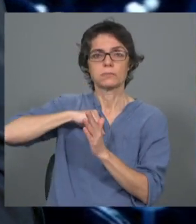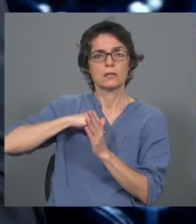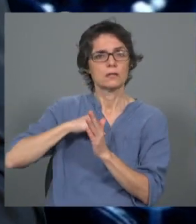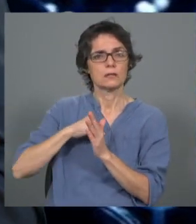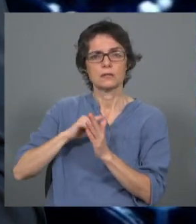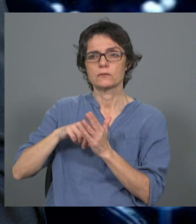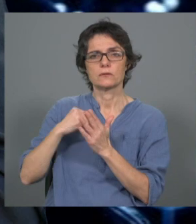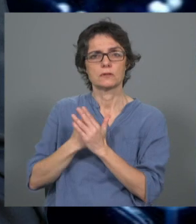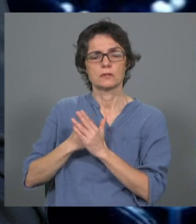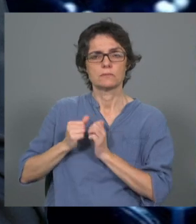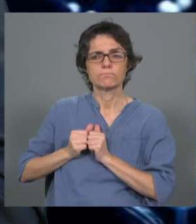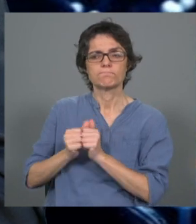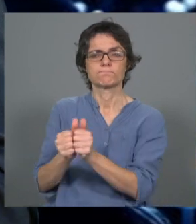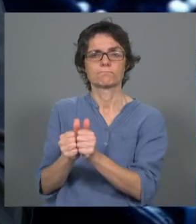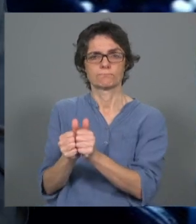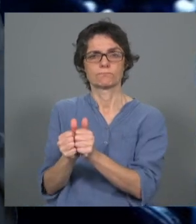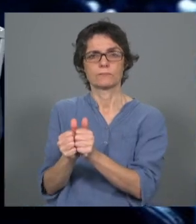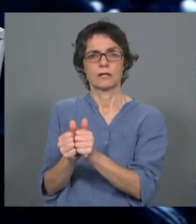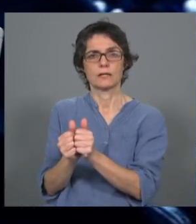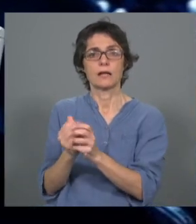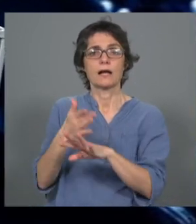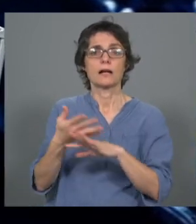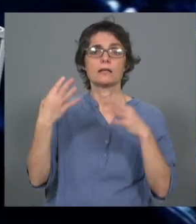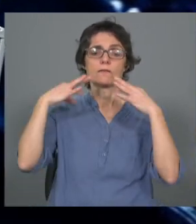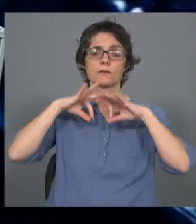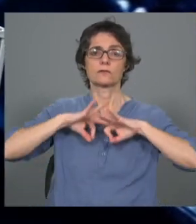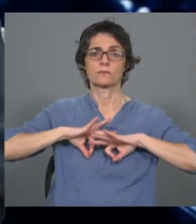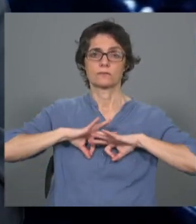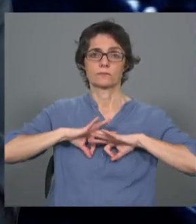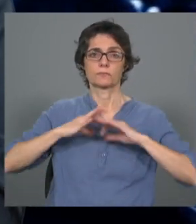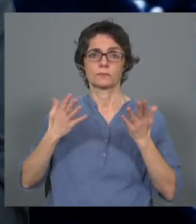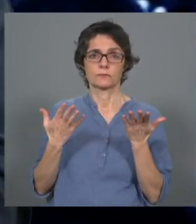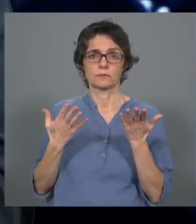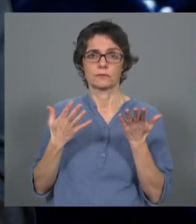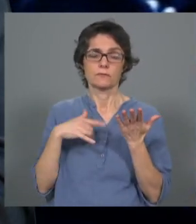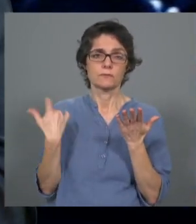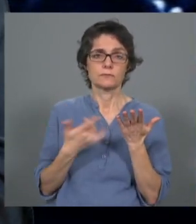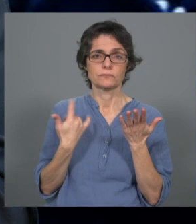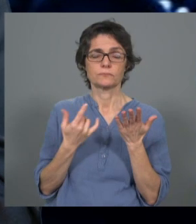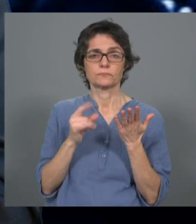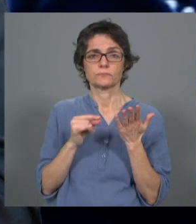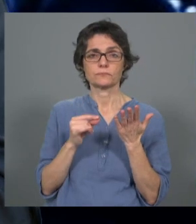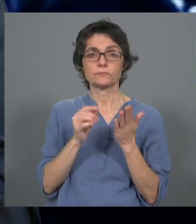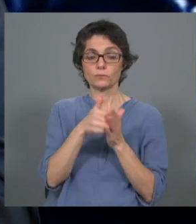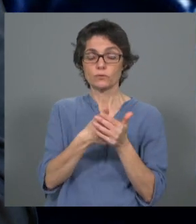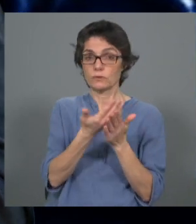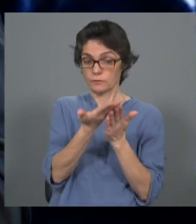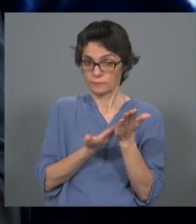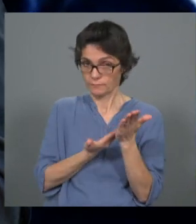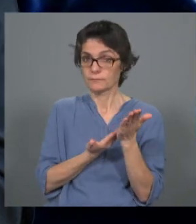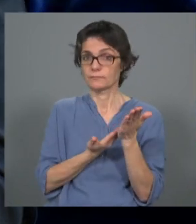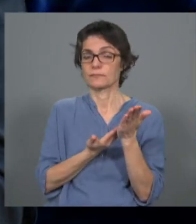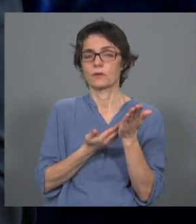ação do Espírito Santo. No fundo, que depois vamos experimentar isso no próprio Evangelho, que é este permanecer